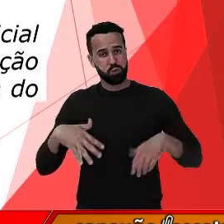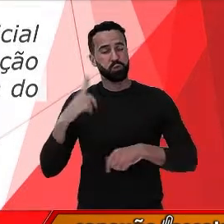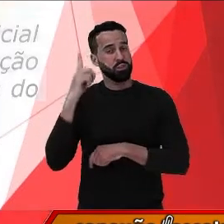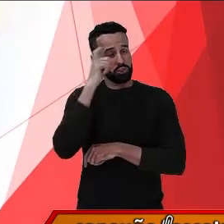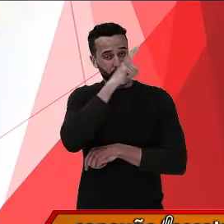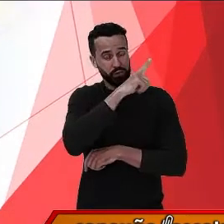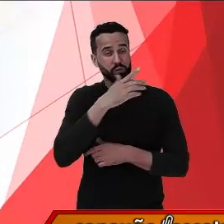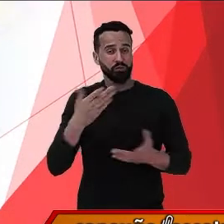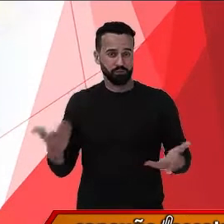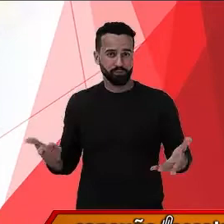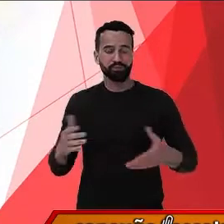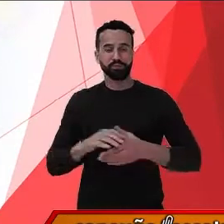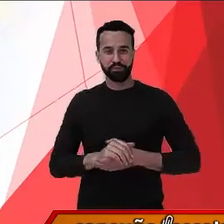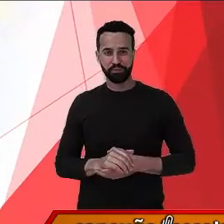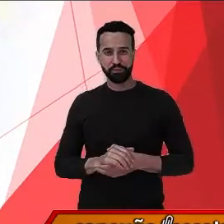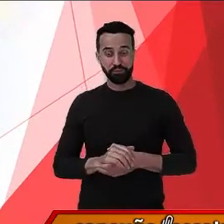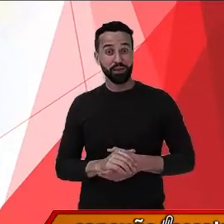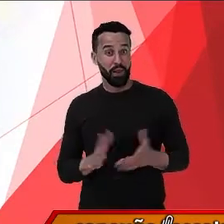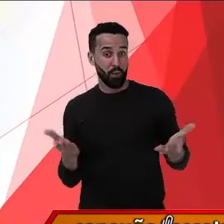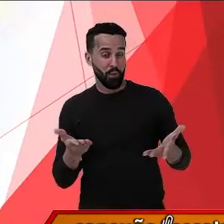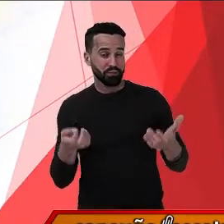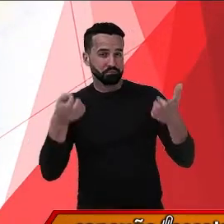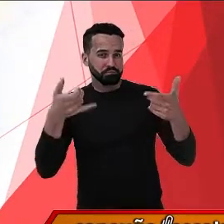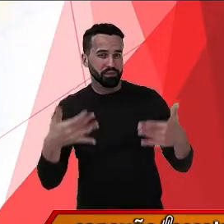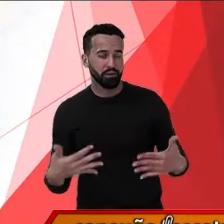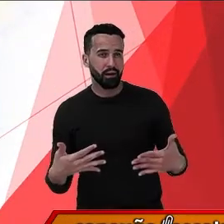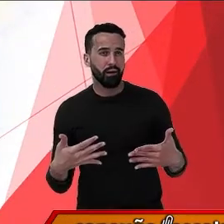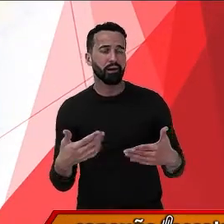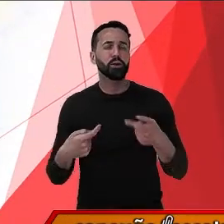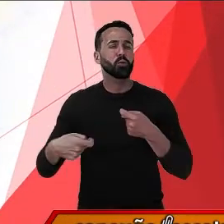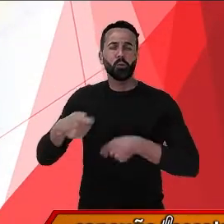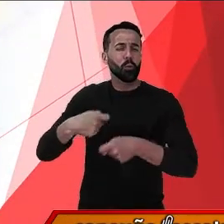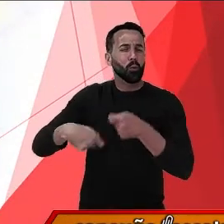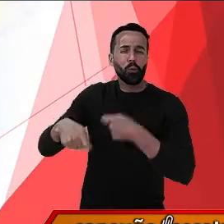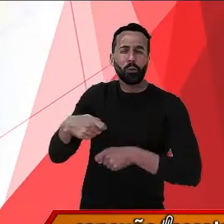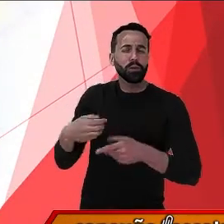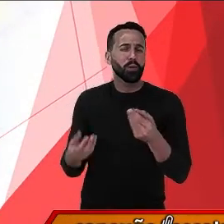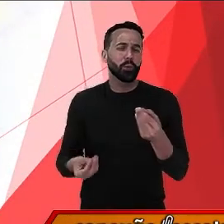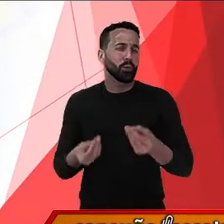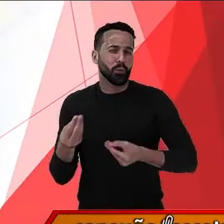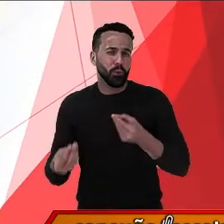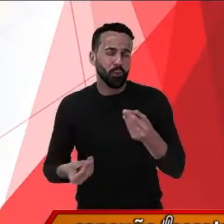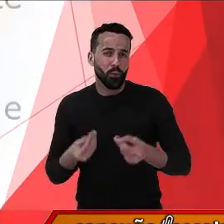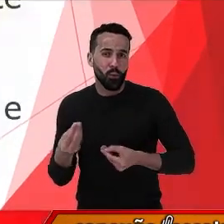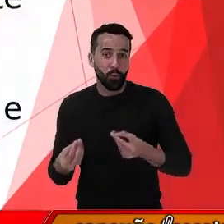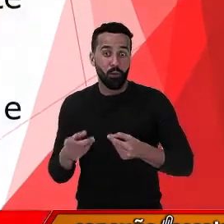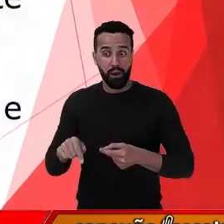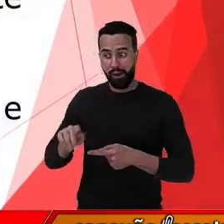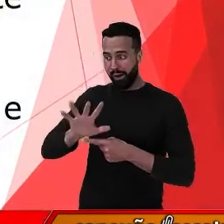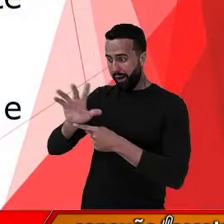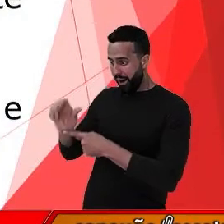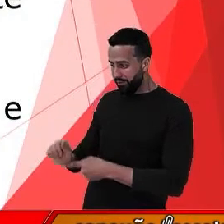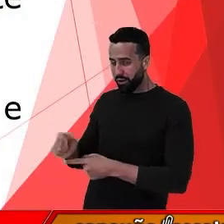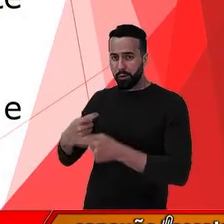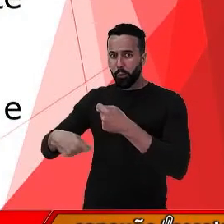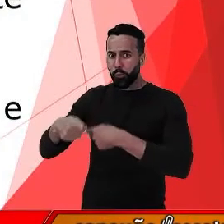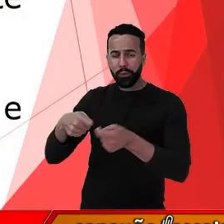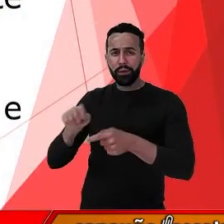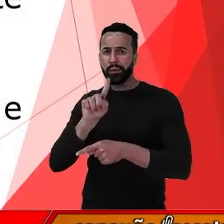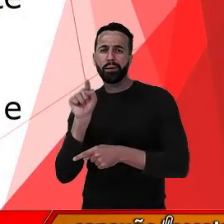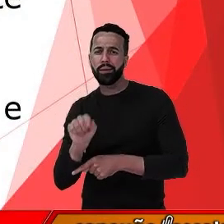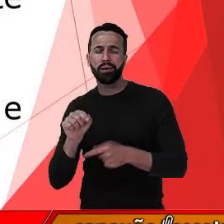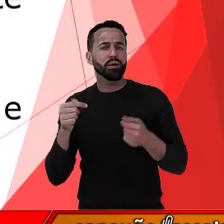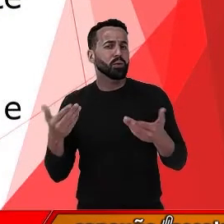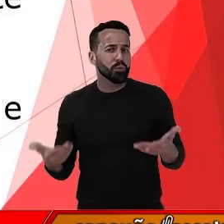Mó difícil. Amigão, vamos falar um pouquinho sobre economia? Deixa eu cumprir aqui essa aula, Chegando na economia do continente africano, a gente